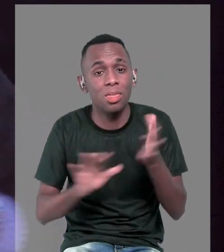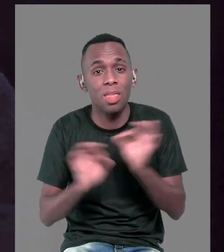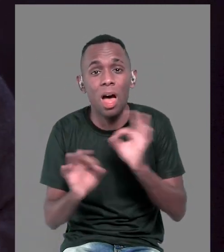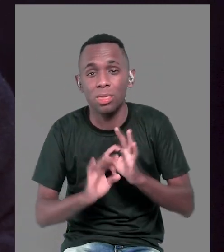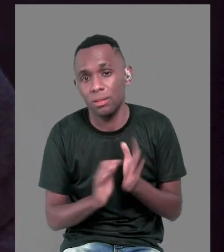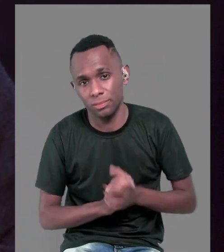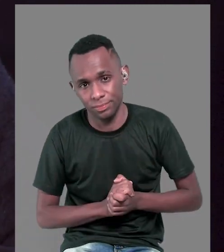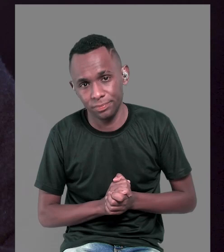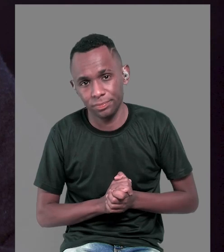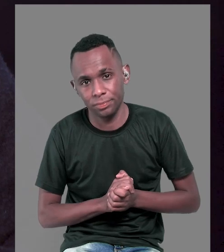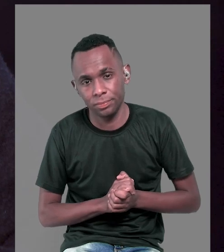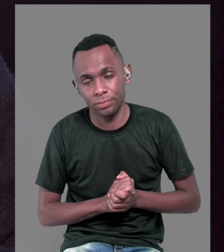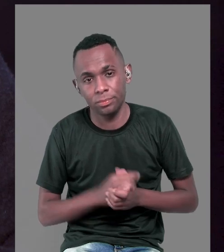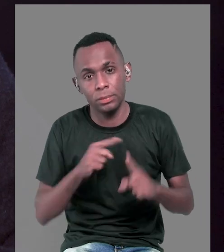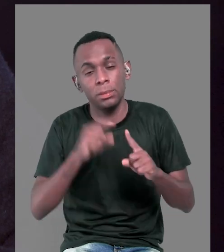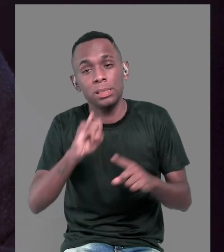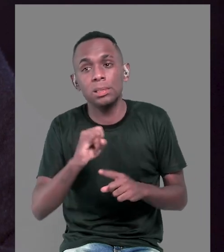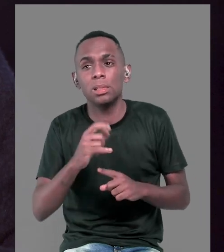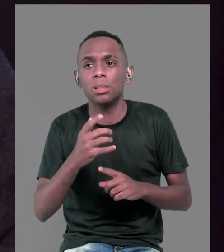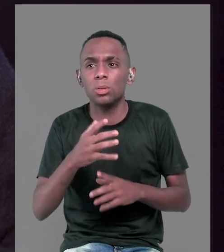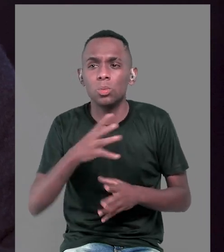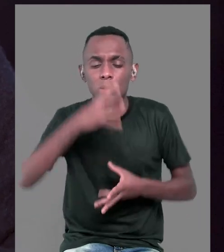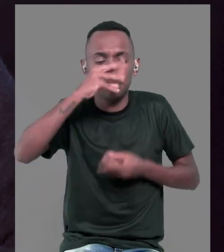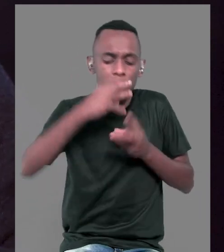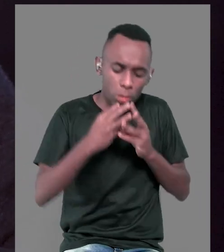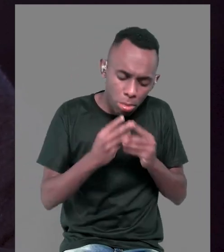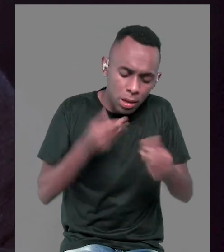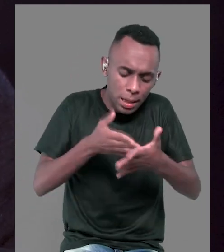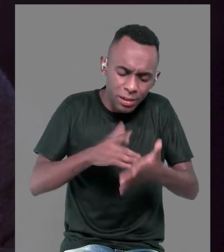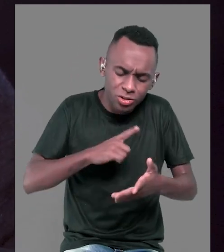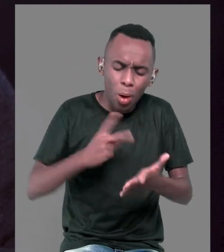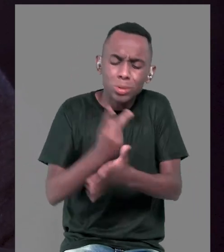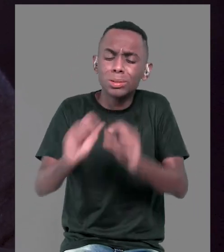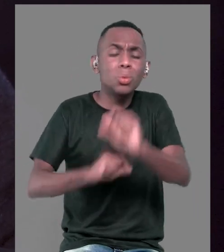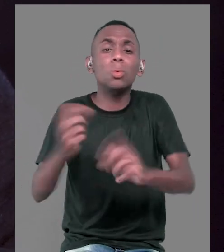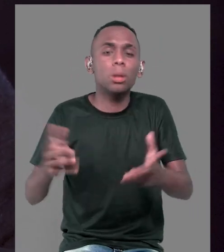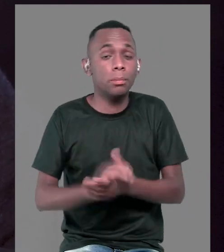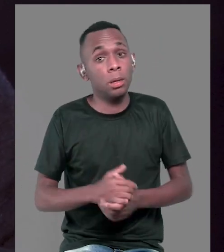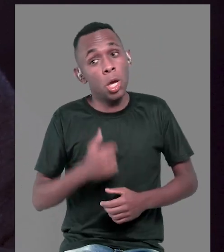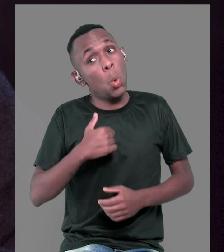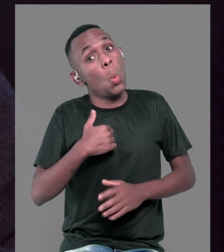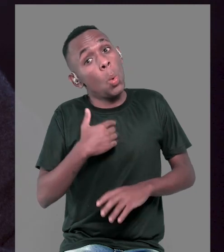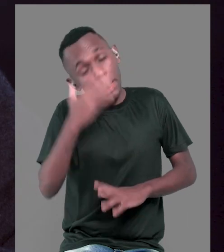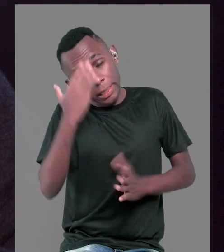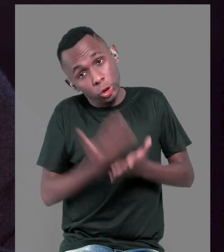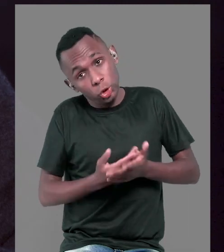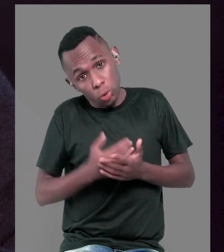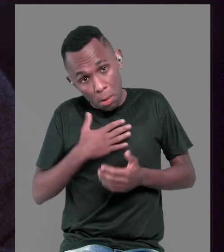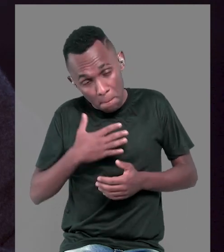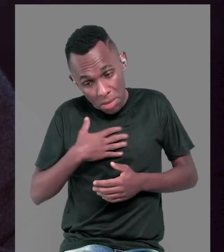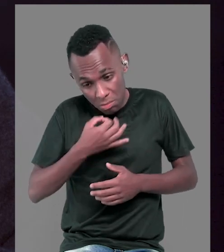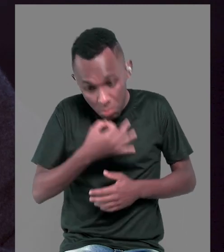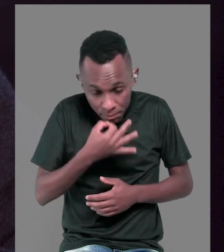Mas se o espírito fenece, o que está acontecendo? Entra aí a minha hipótese de que há algo que eu chamo de